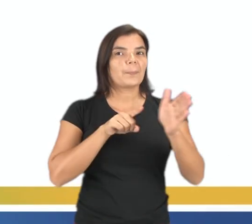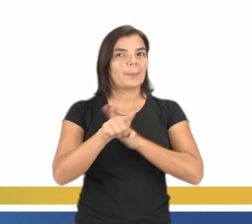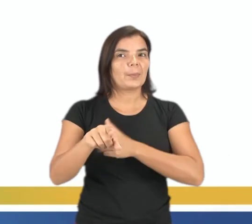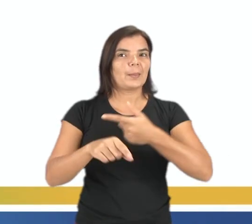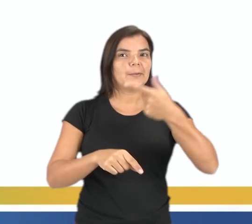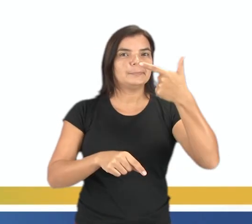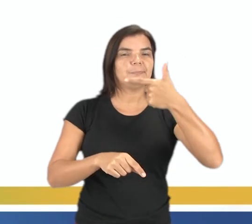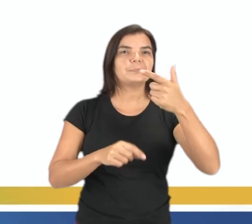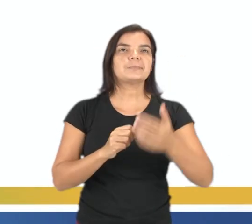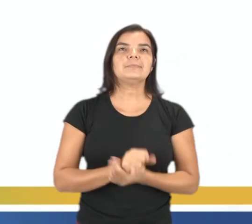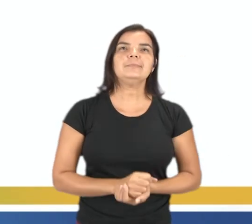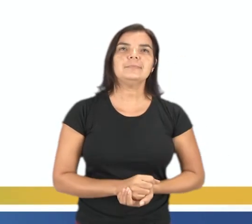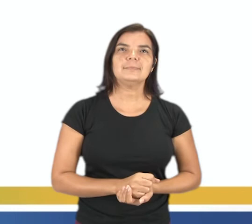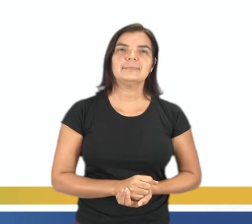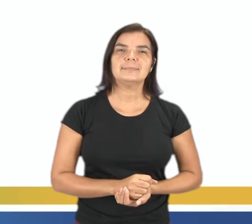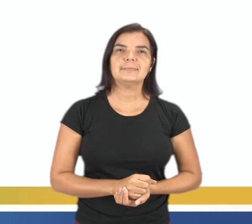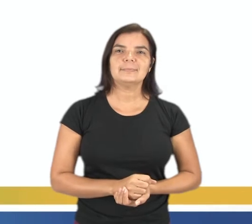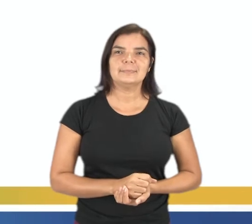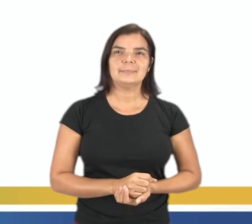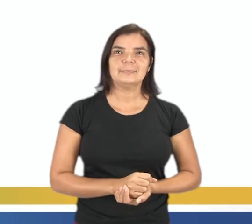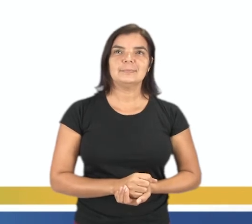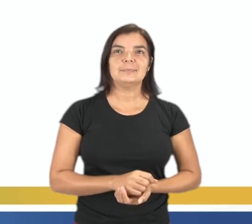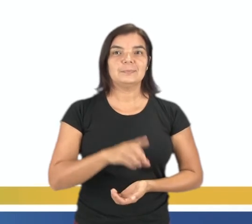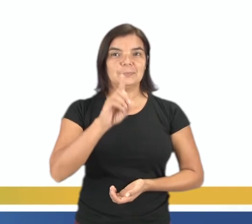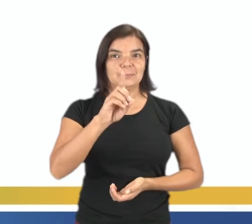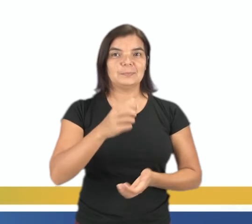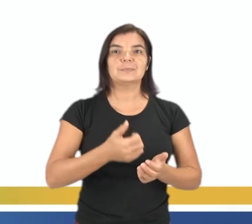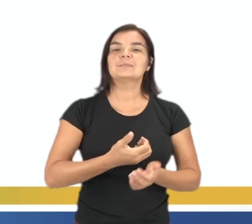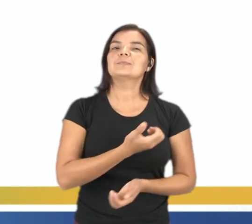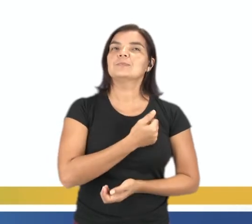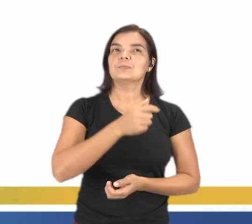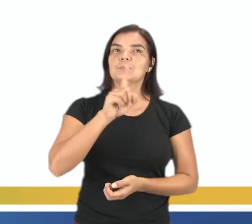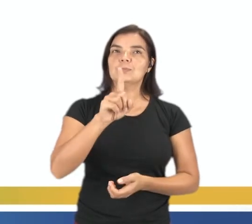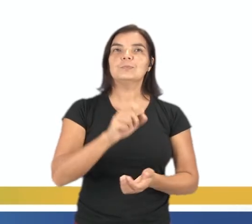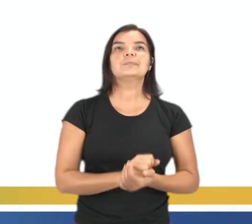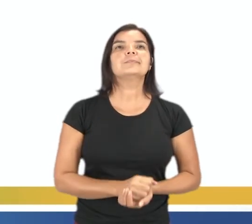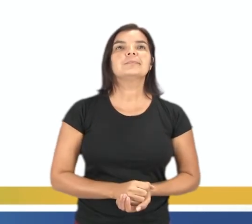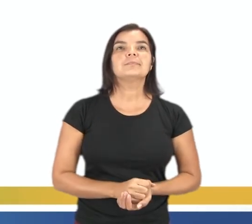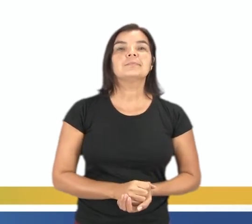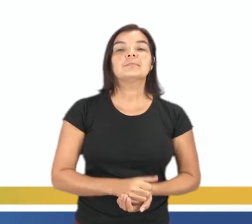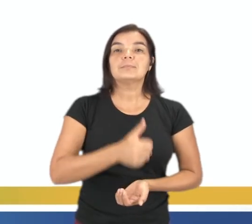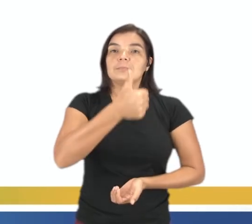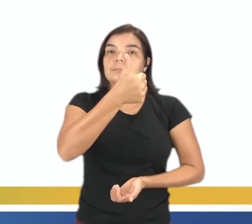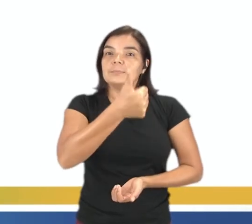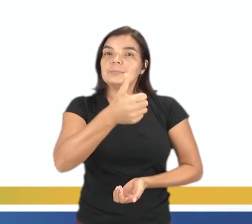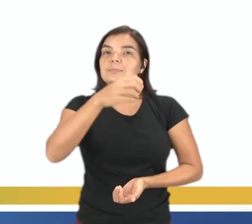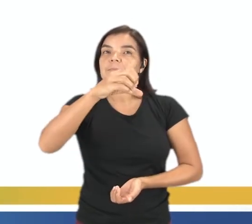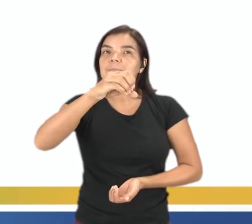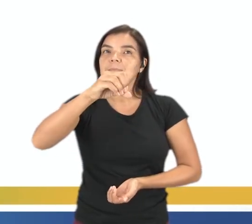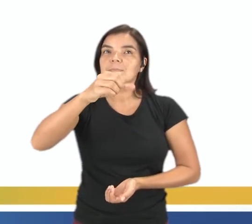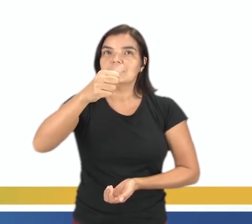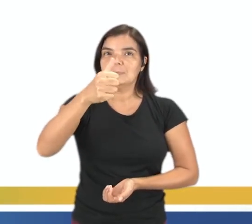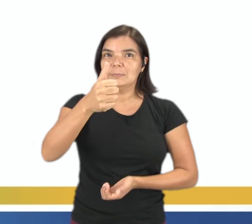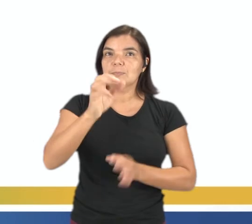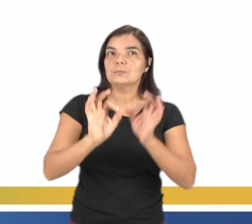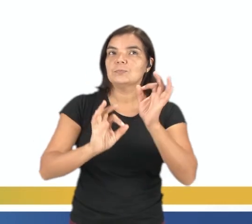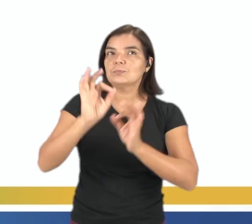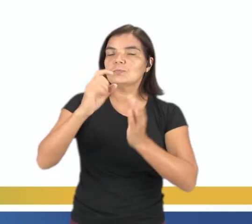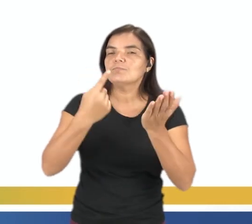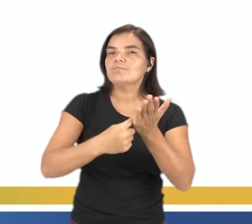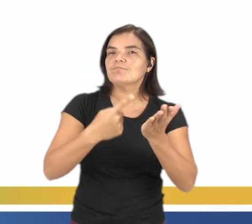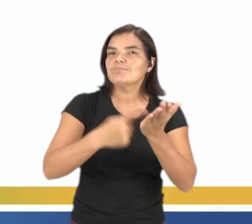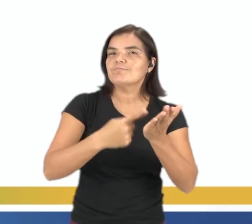segunda questão. Então essa foi a letra D, a número 1. A número 2 diz, em